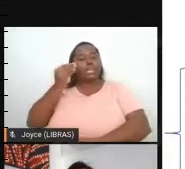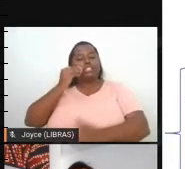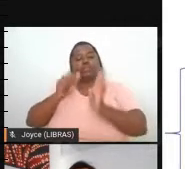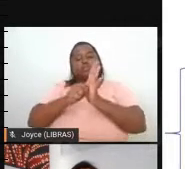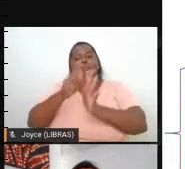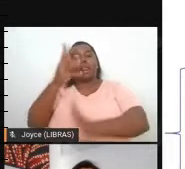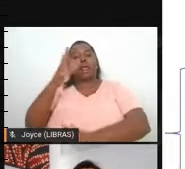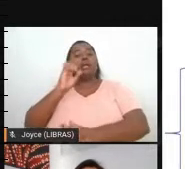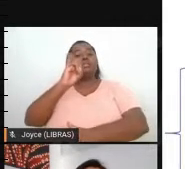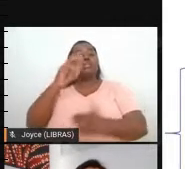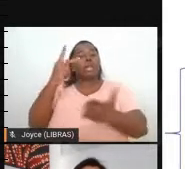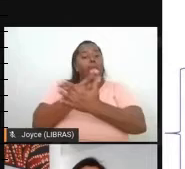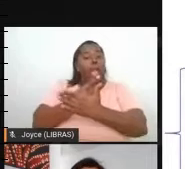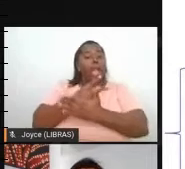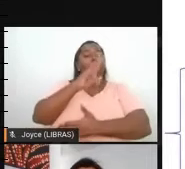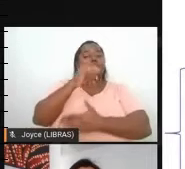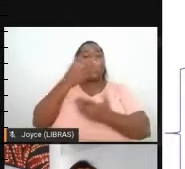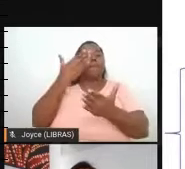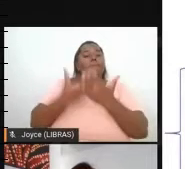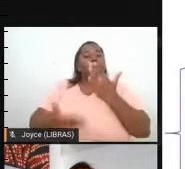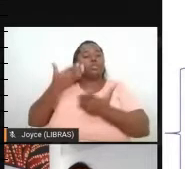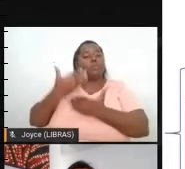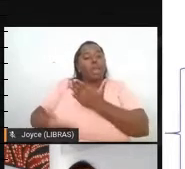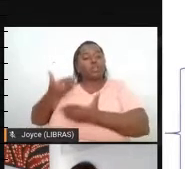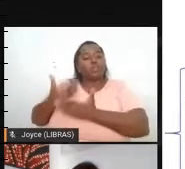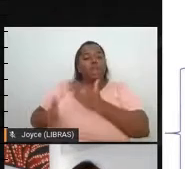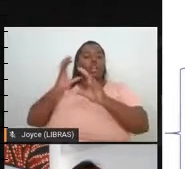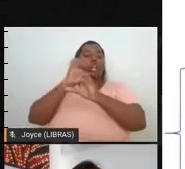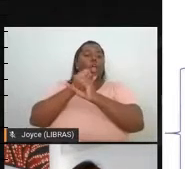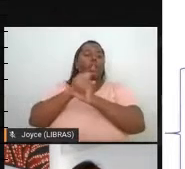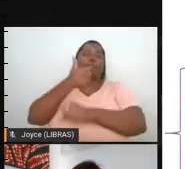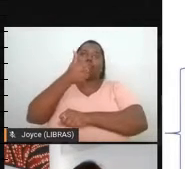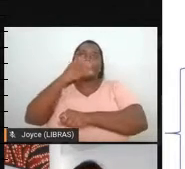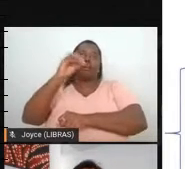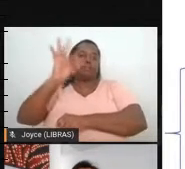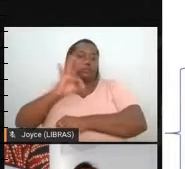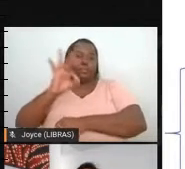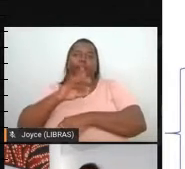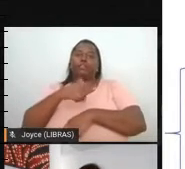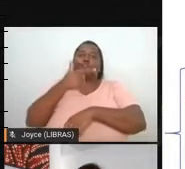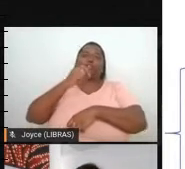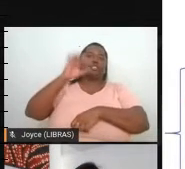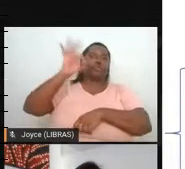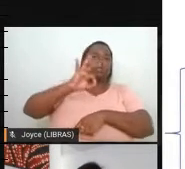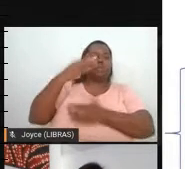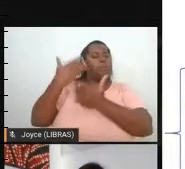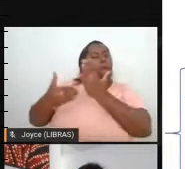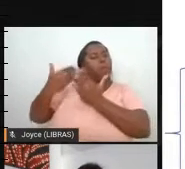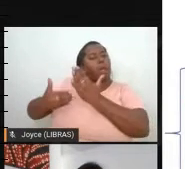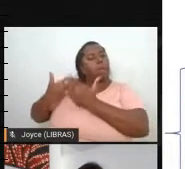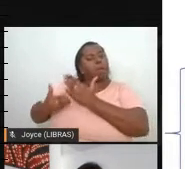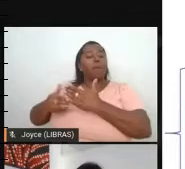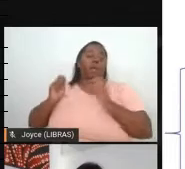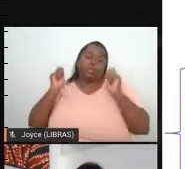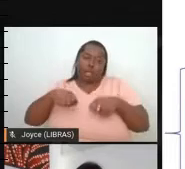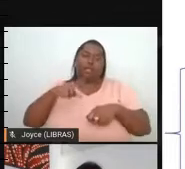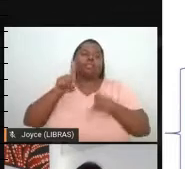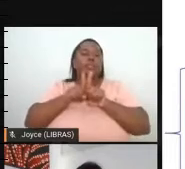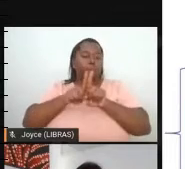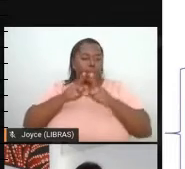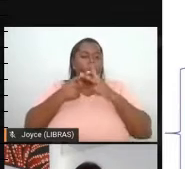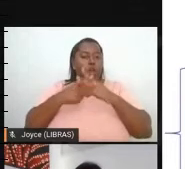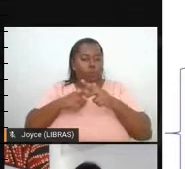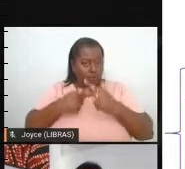vez que ele errar, ele vai perdendo 10% da nota, 20% da nota, tá bom? Então, é uma outra forma de configurar. Então, tem